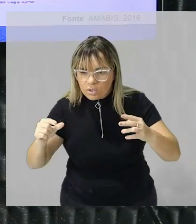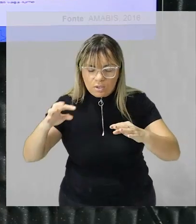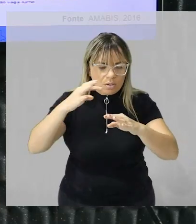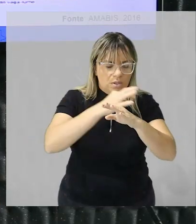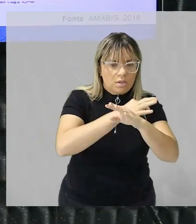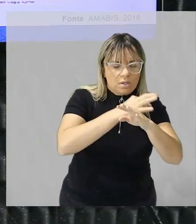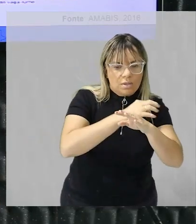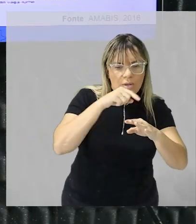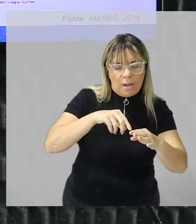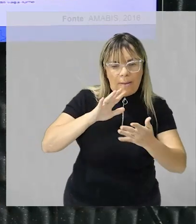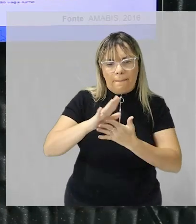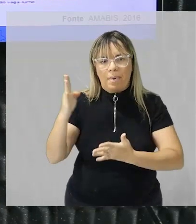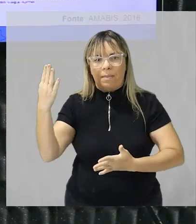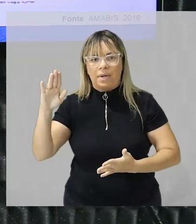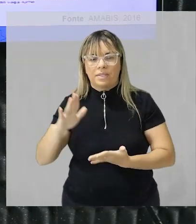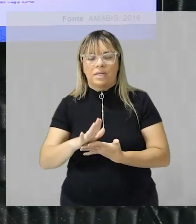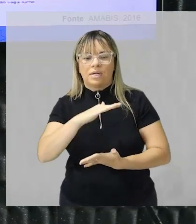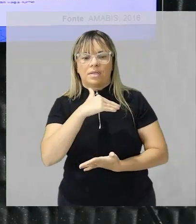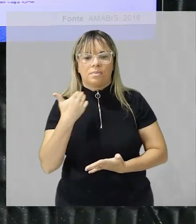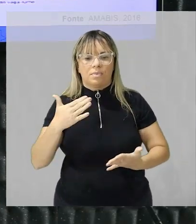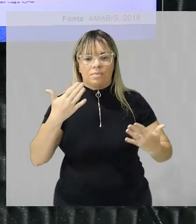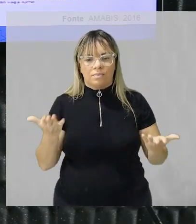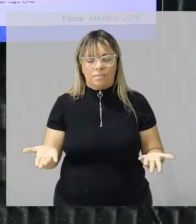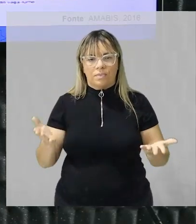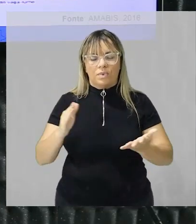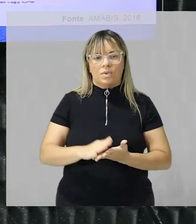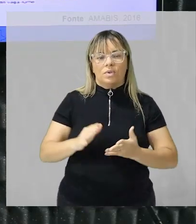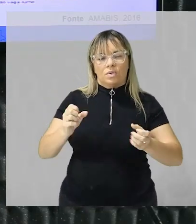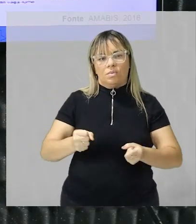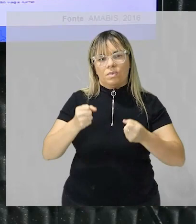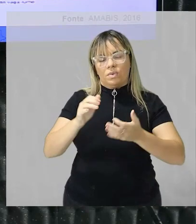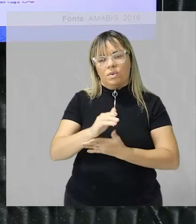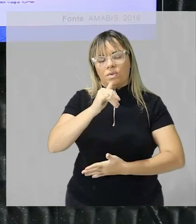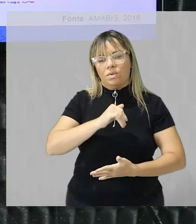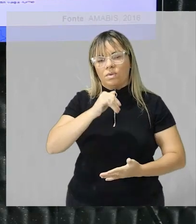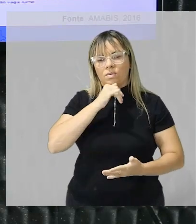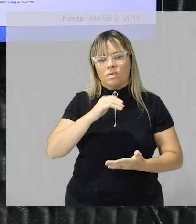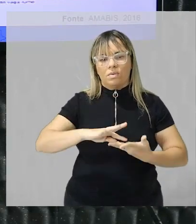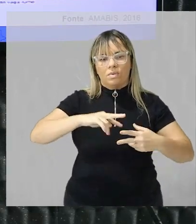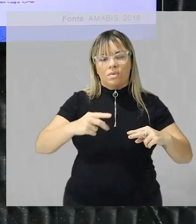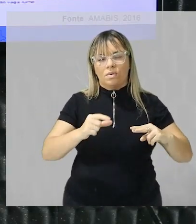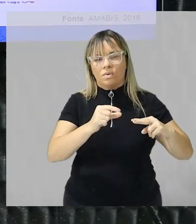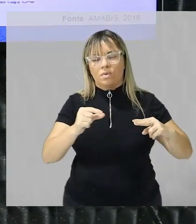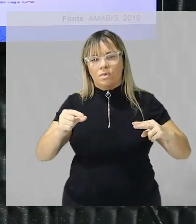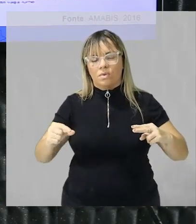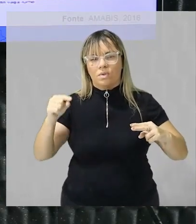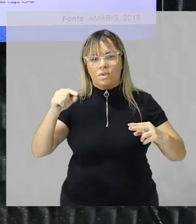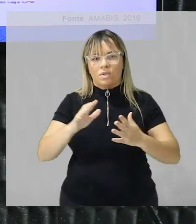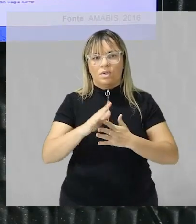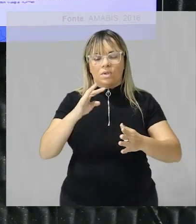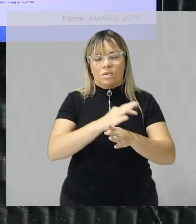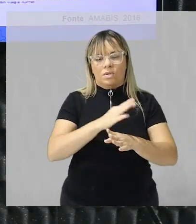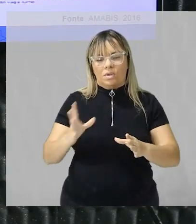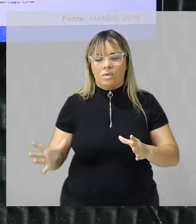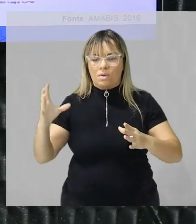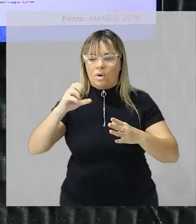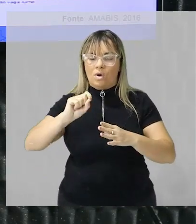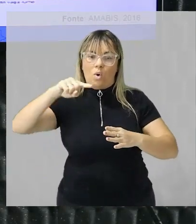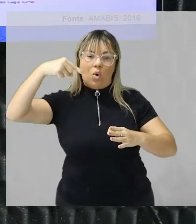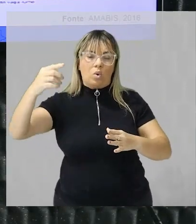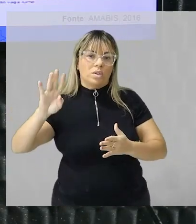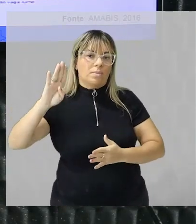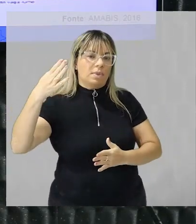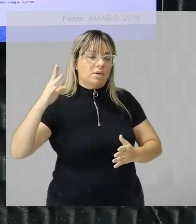para a bactéria que morreu. Então, no caso, eu posso ter um gene de resistência que pode ser absorvido por outras bactérias que